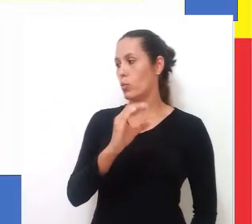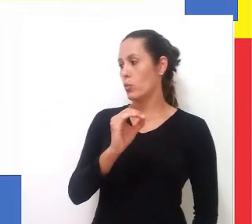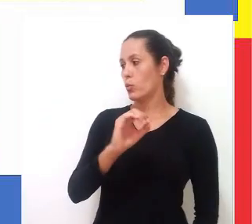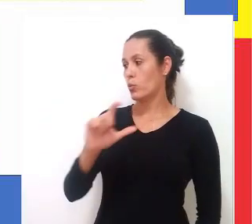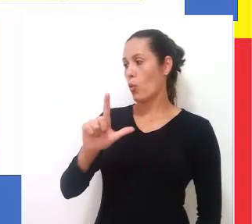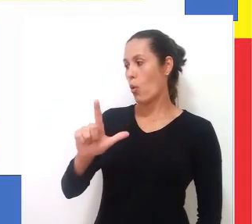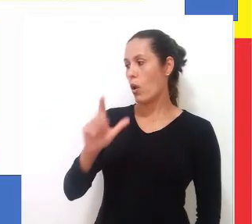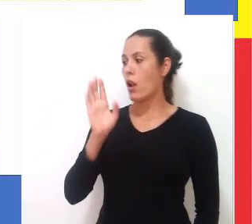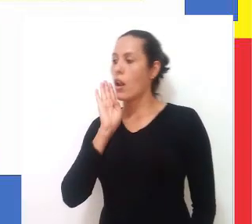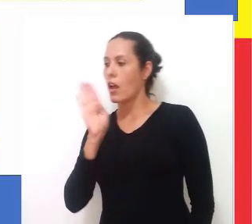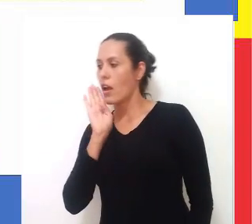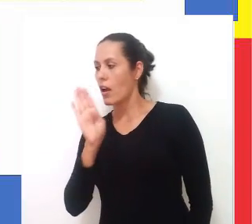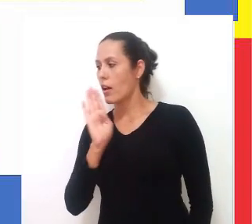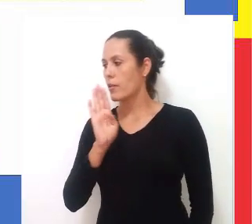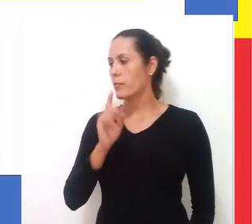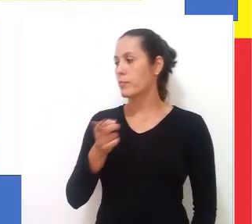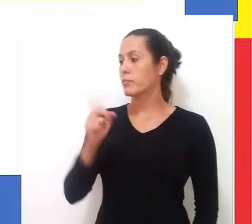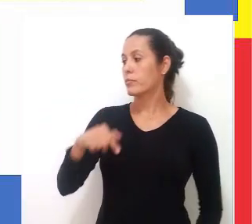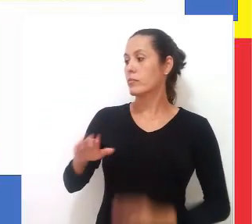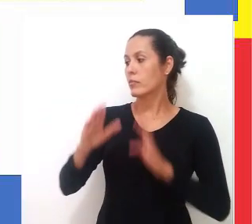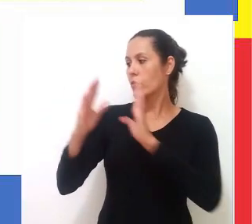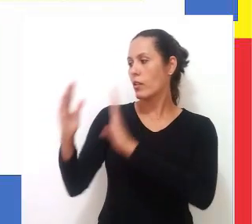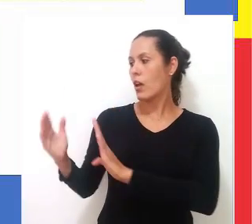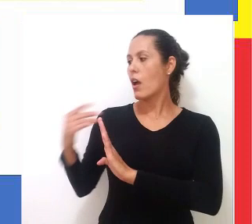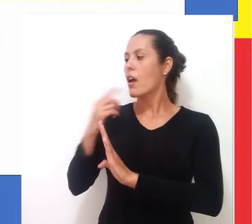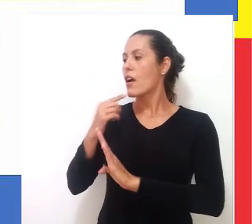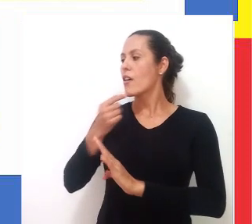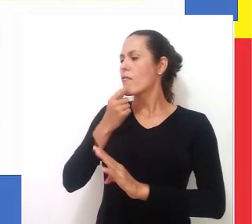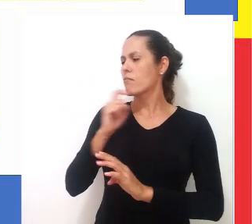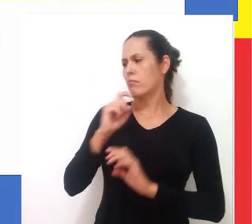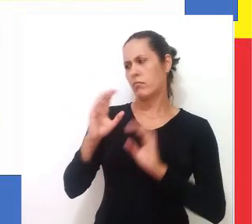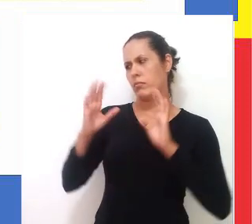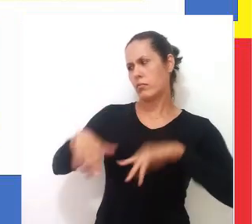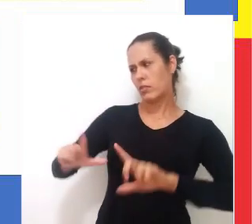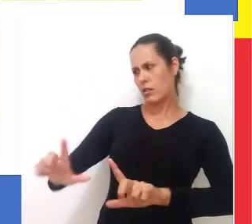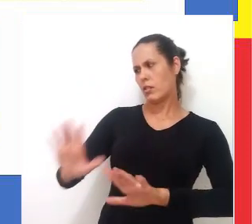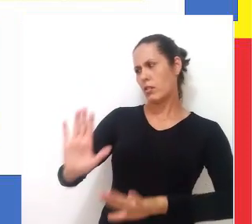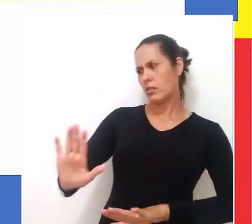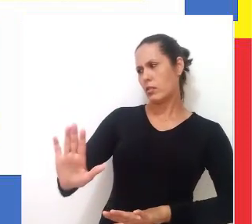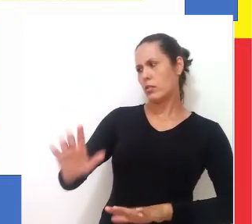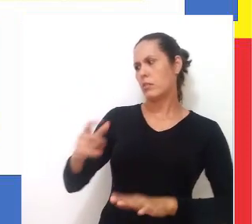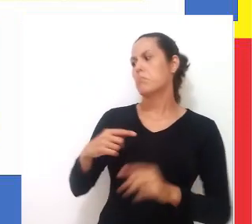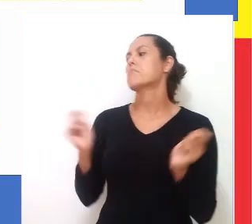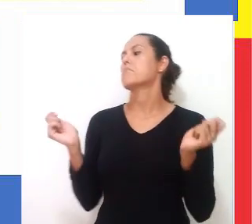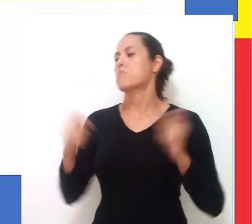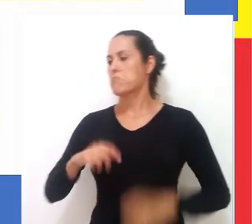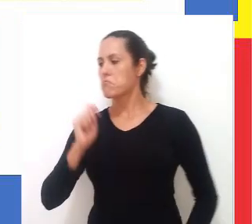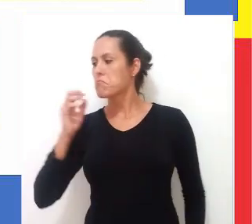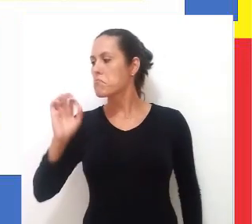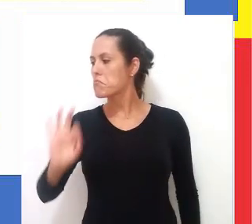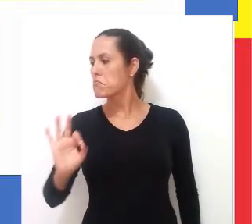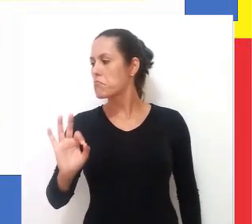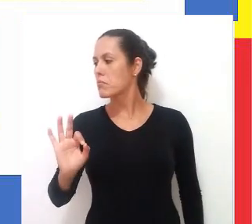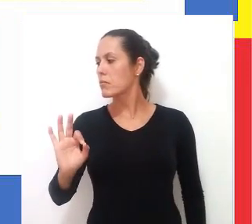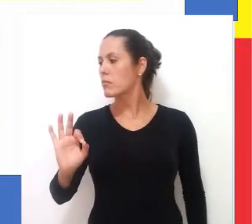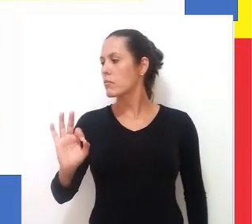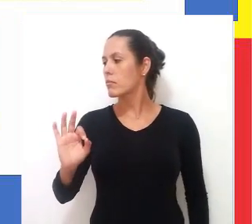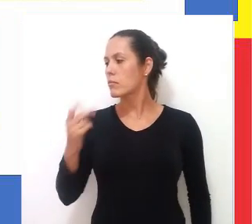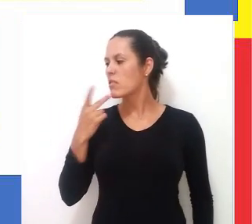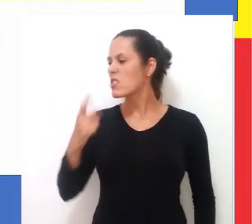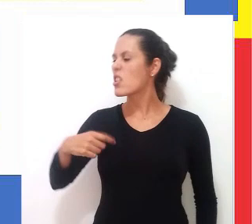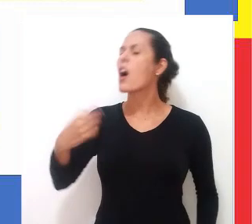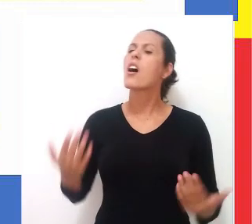Cool, legal. Show out, ficar frio. Your beat, pode apostar. Keep it